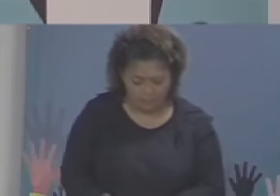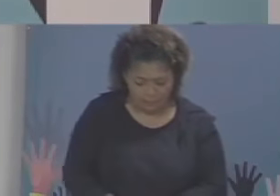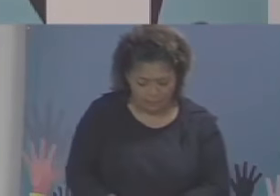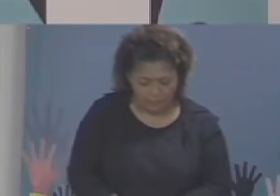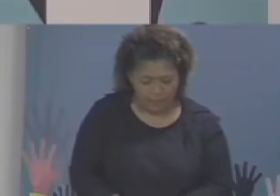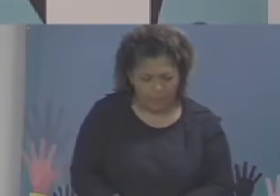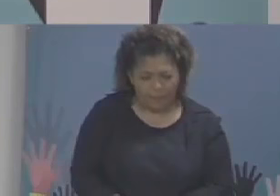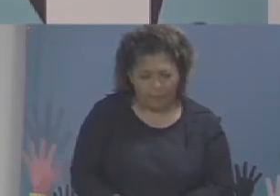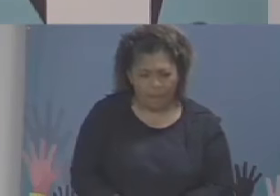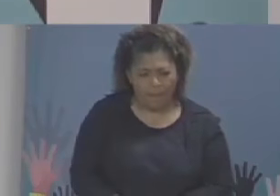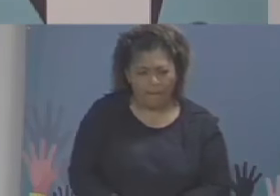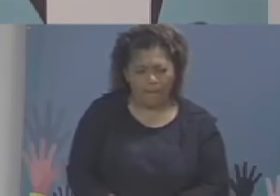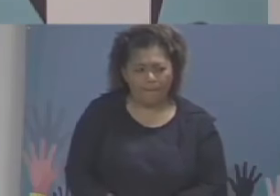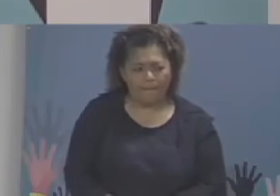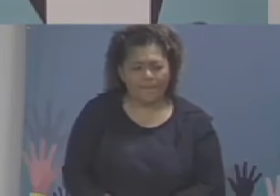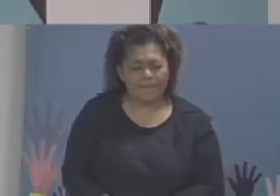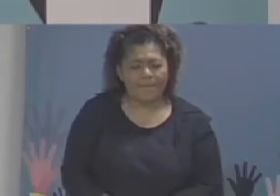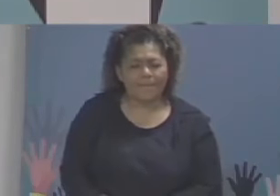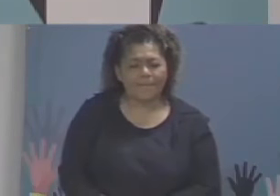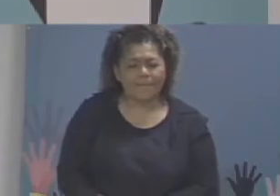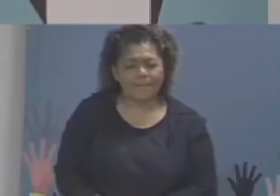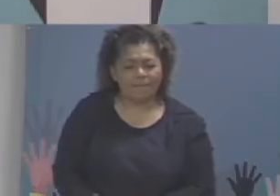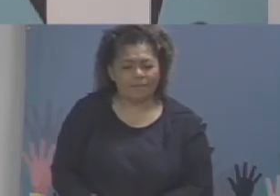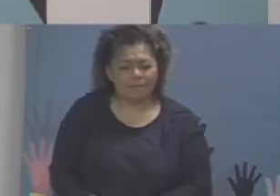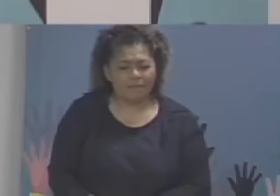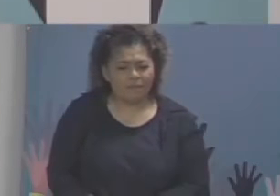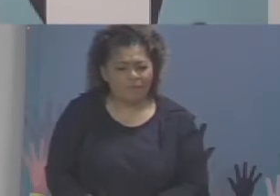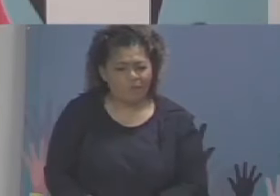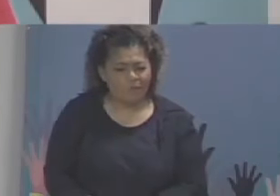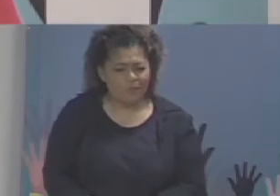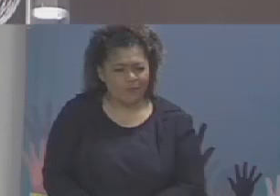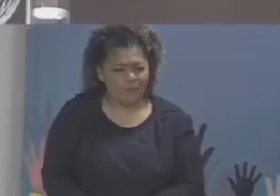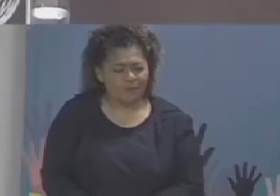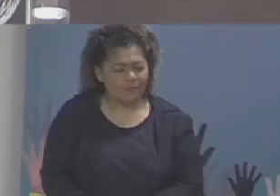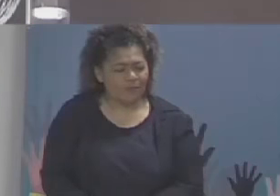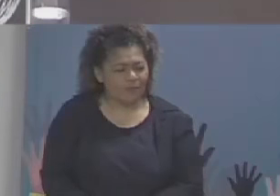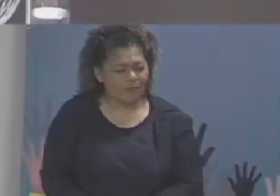Obrigado, candidato. Por favor, próximo sorteio.